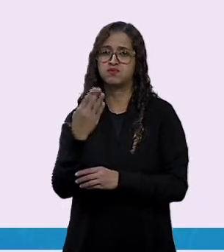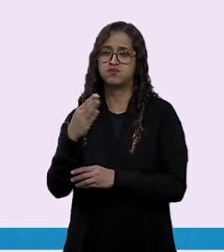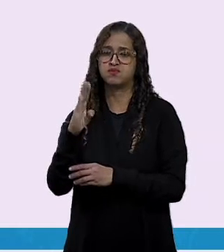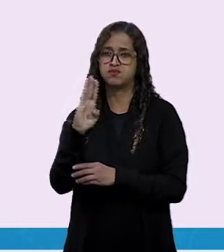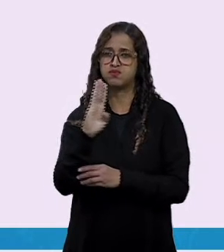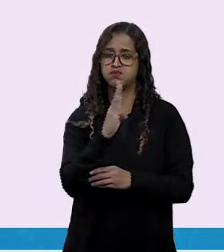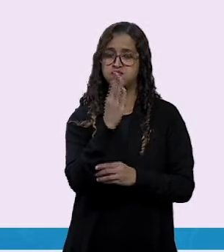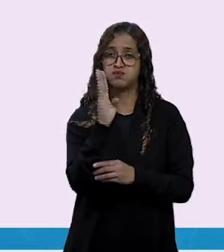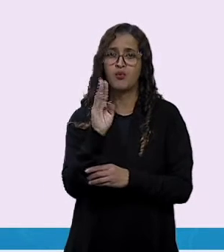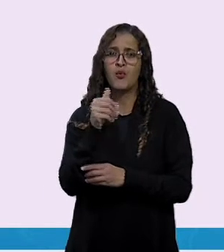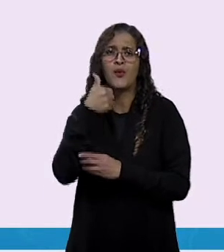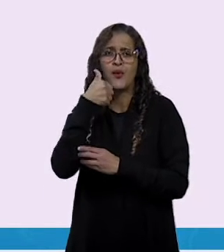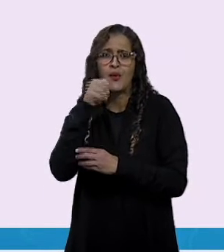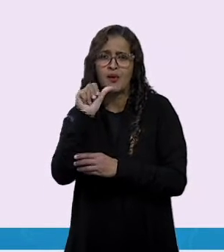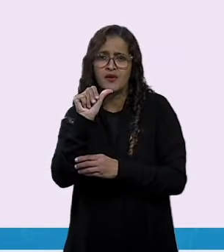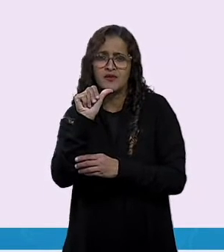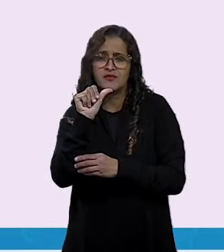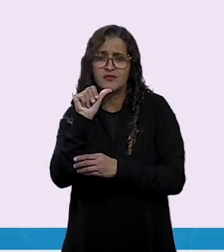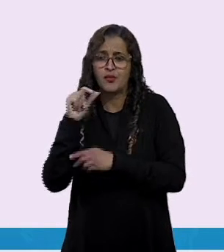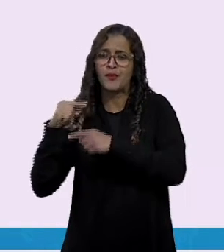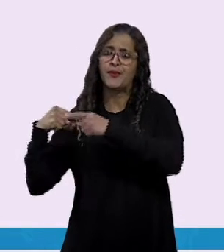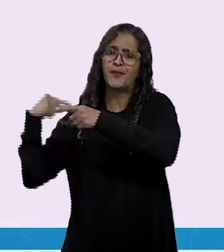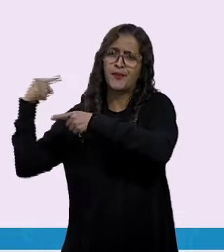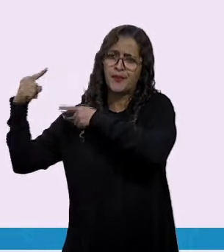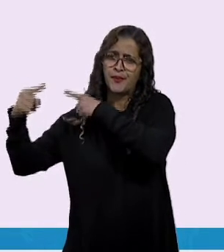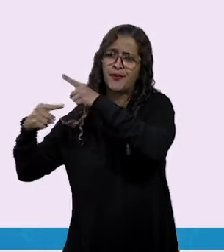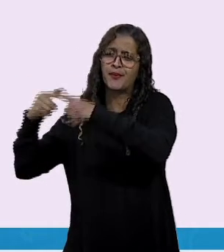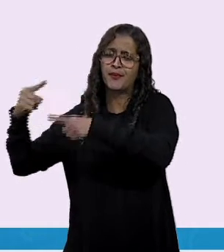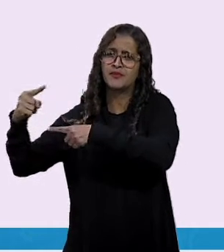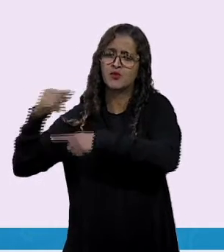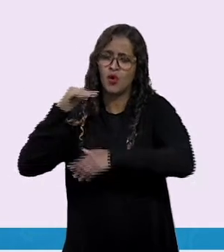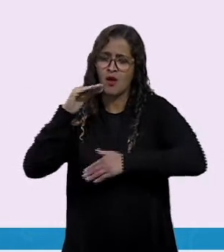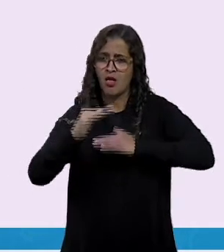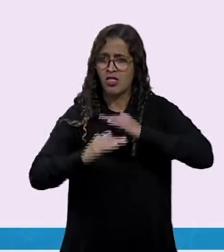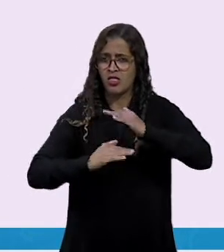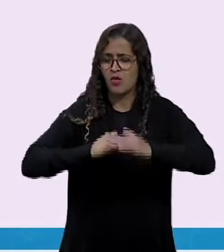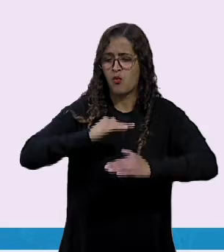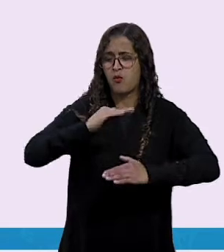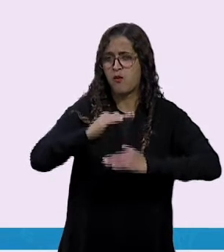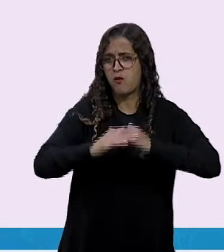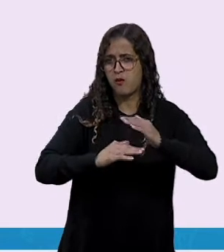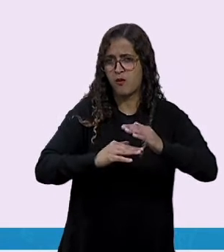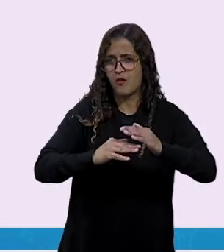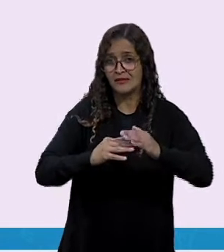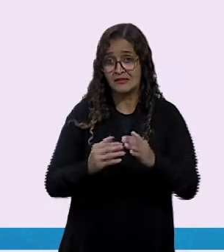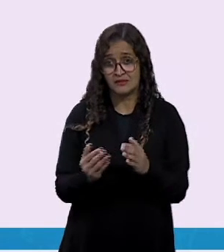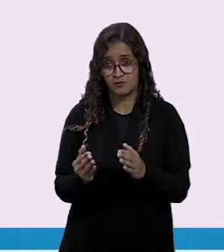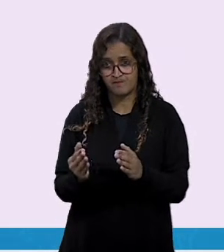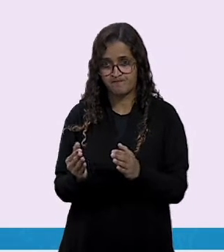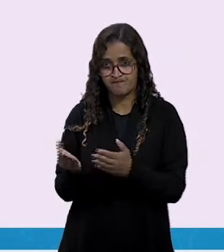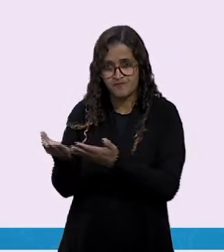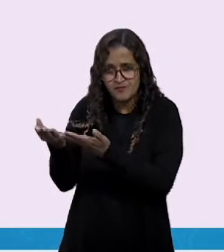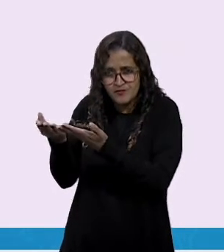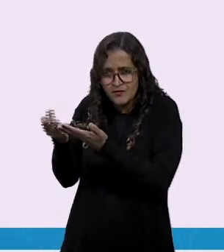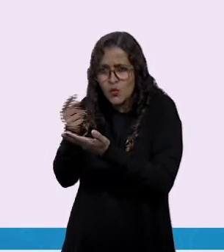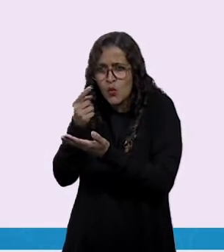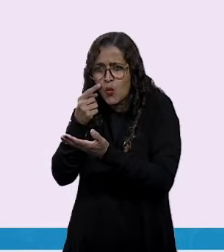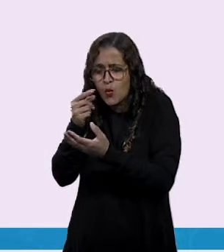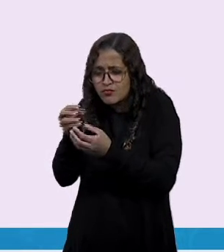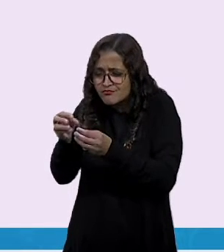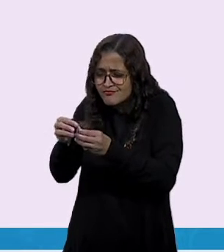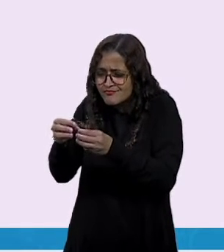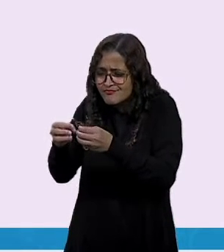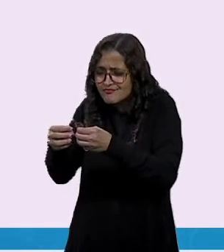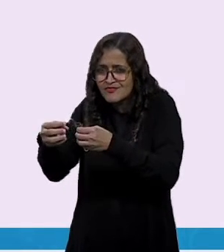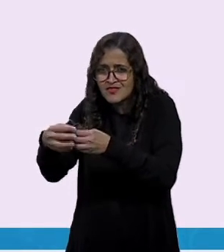processo de reprodução e aqui, ó, os ovos ficam dentro do corpo dela. Dentro da barriga dessa fêmea de tubarão